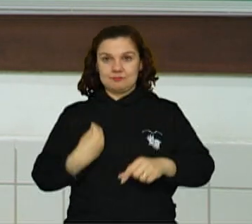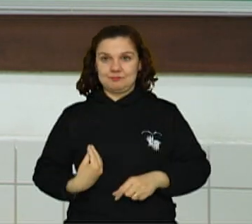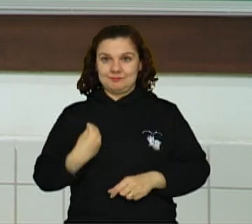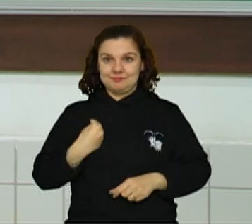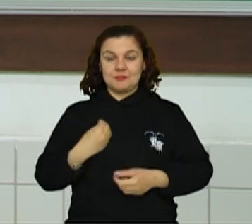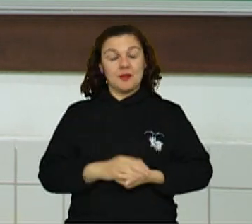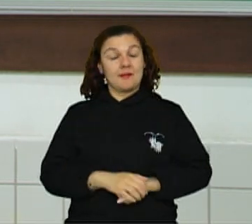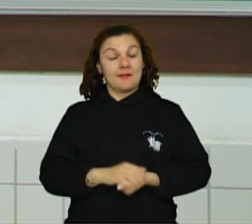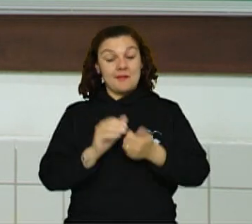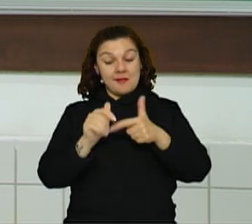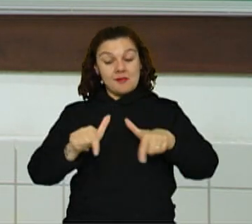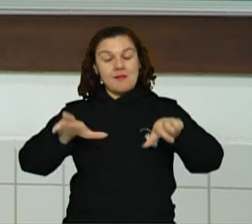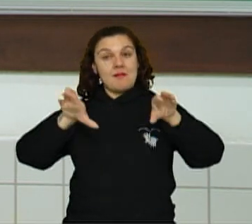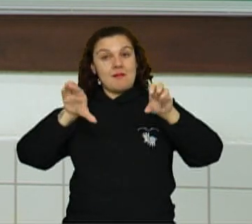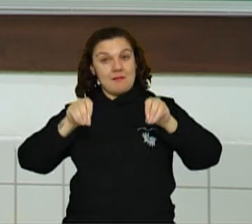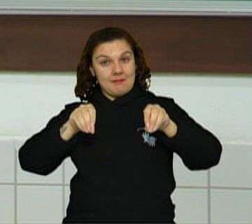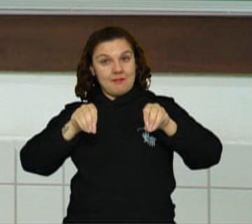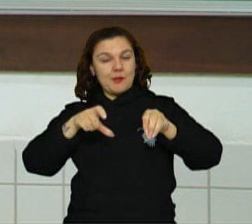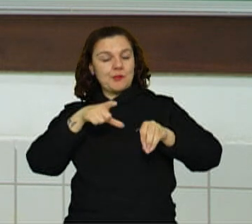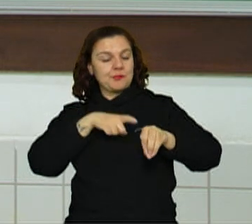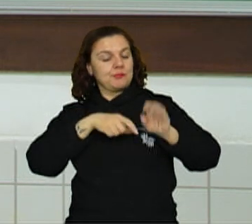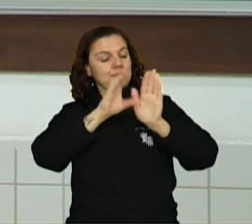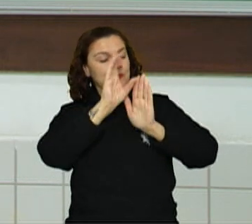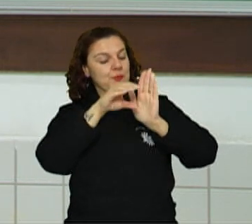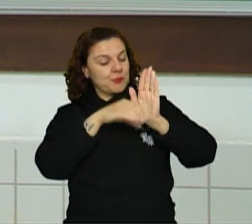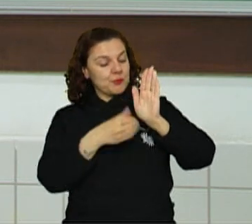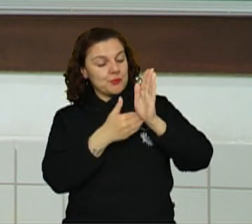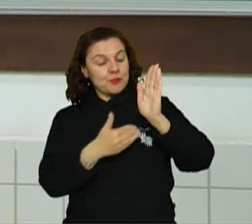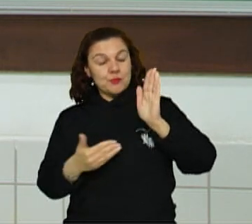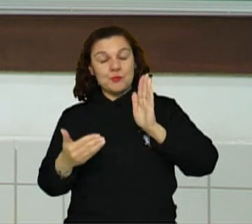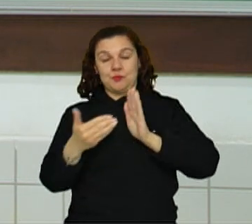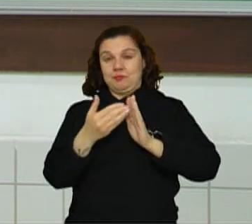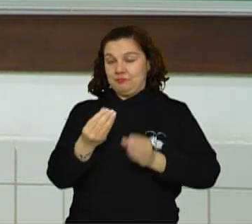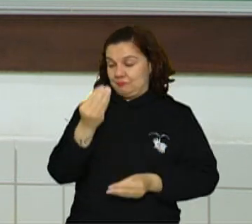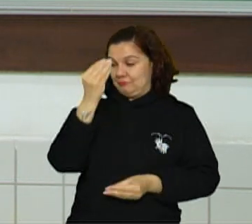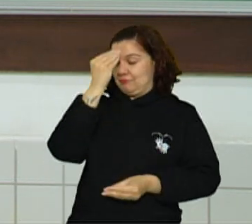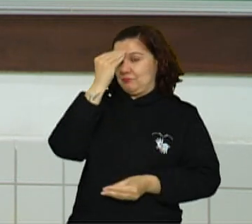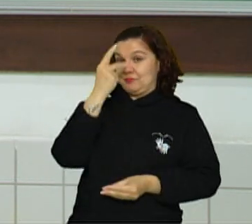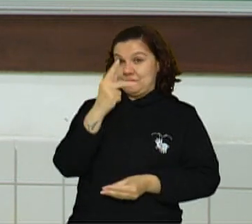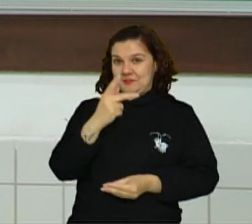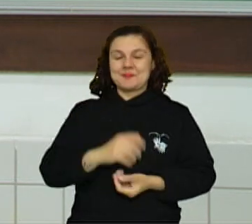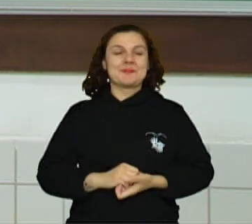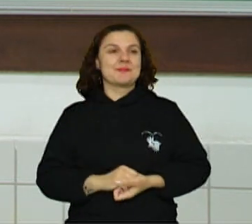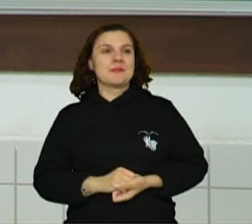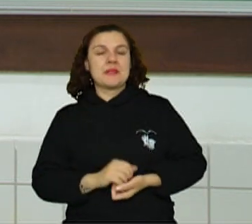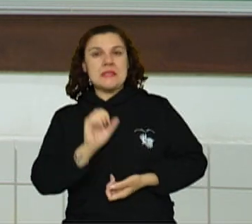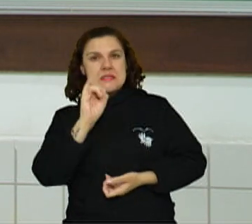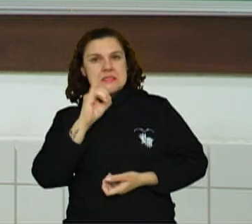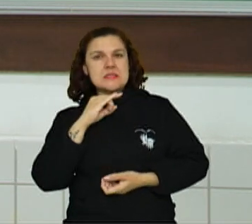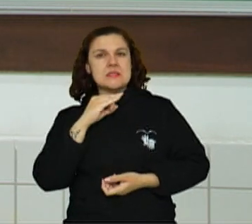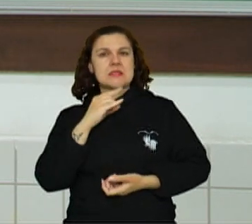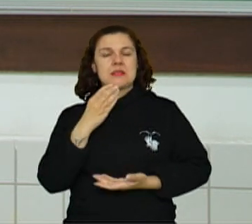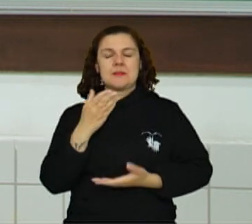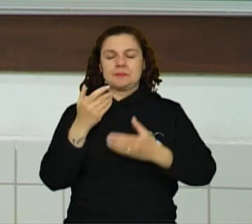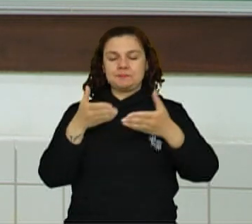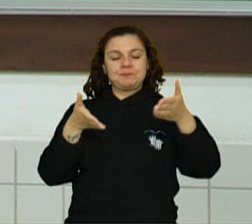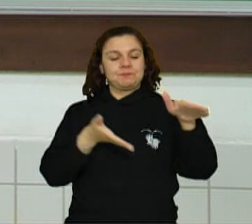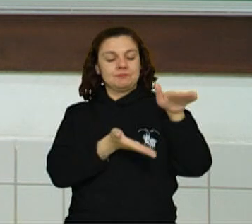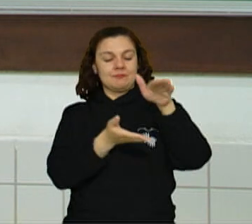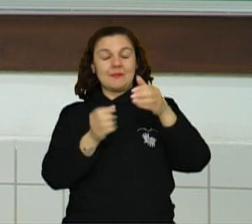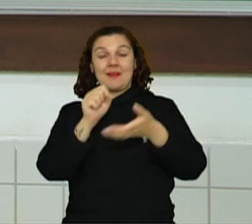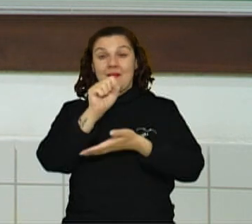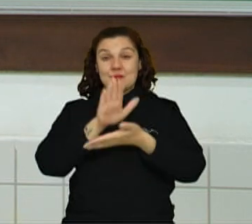presençazinha. E é claro, né? Ter os conteúdos ali memorizadinhos na cabeça. Se tiverem lá kits